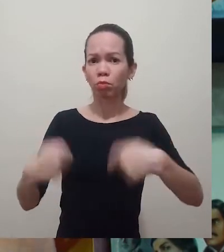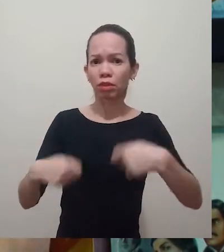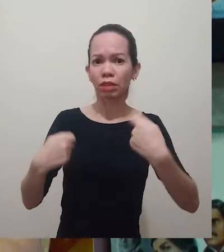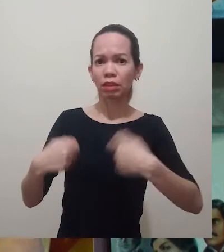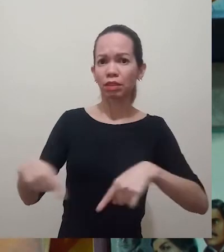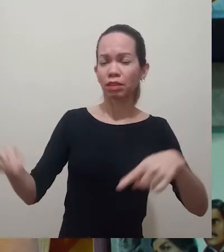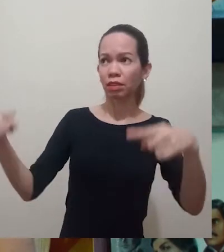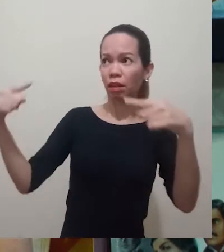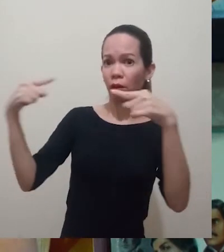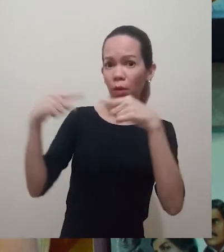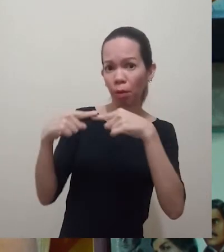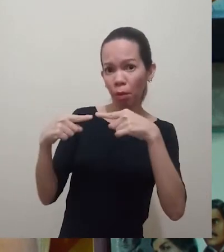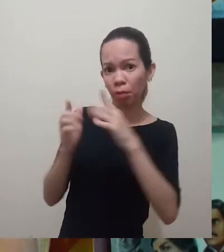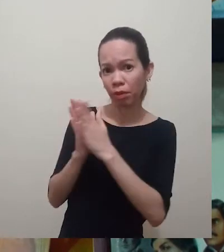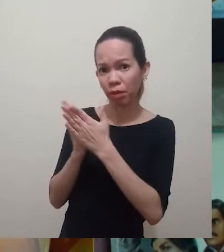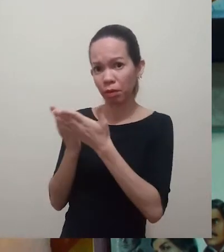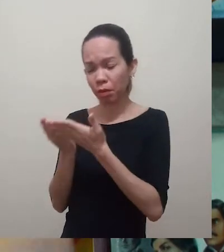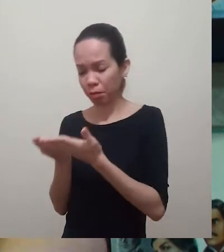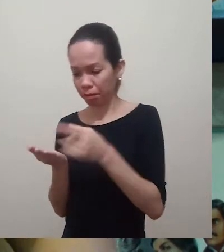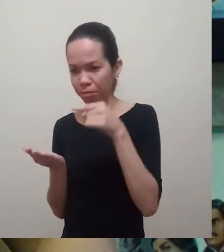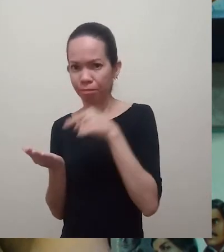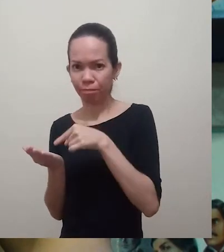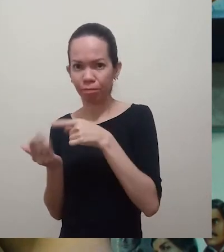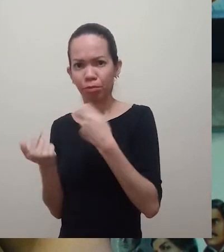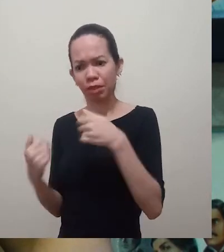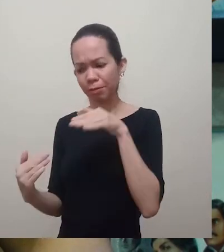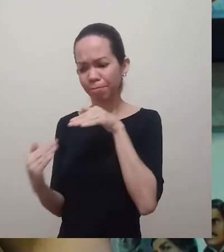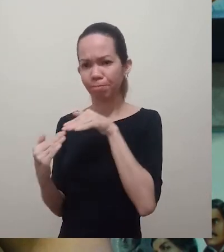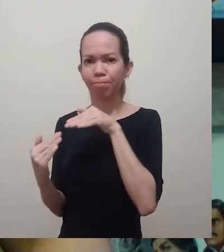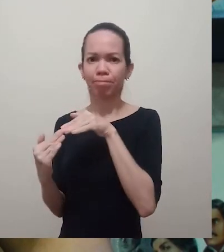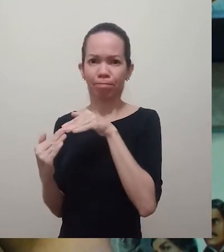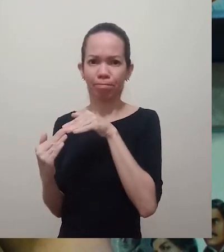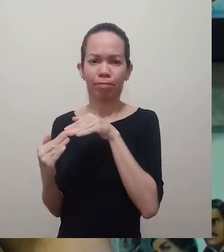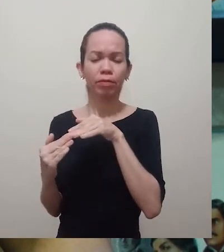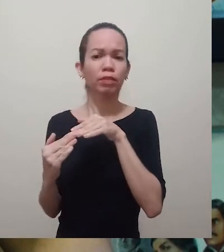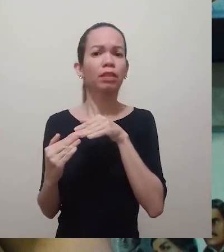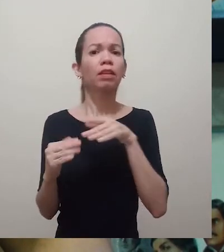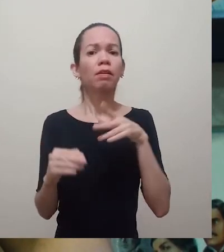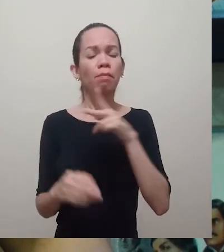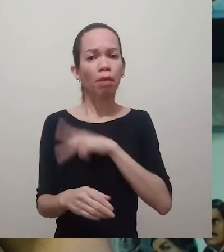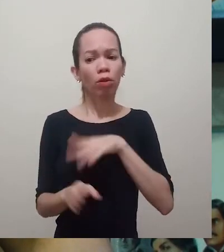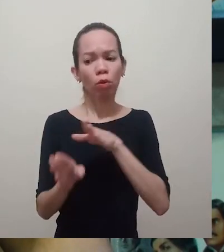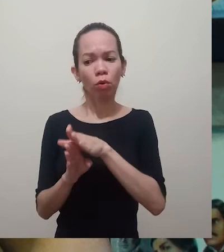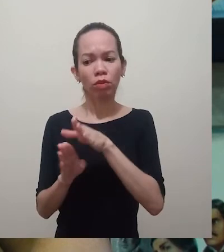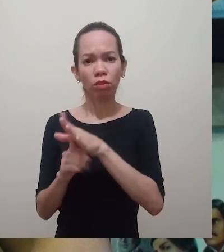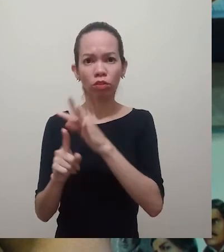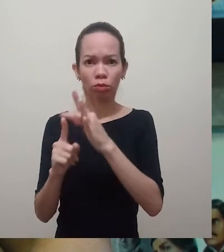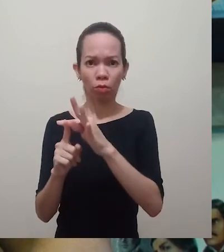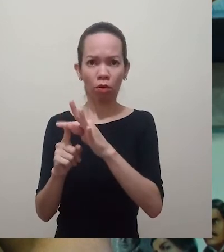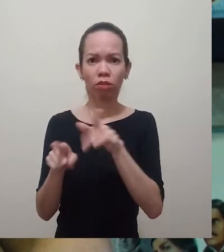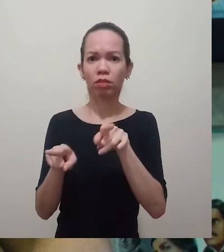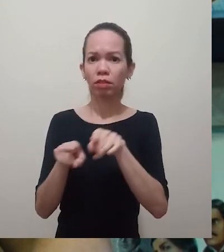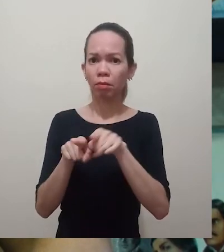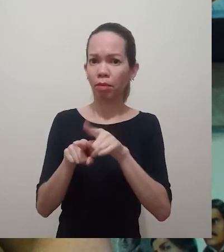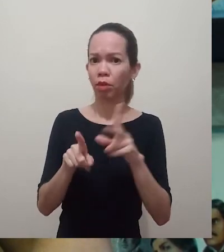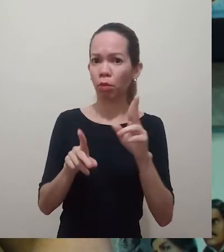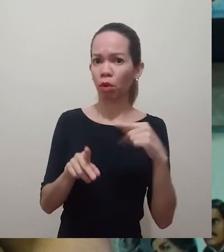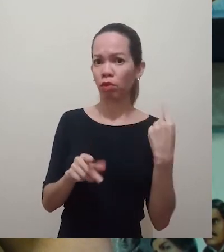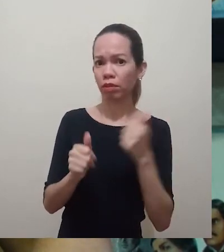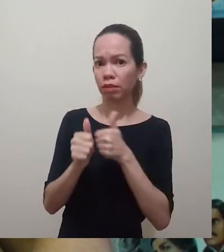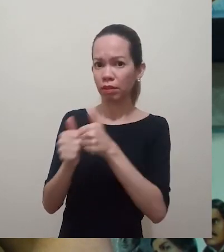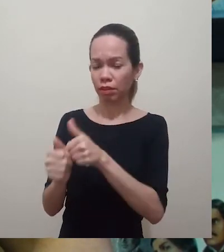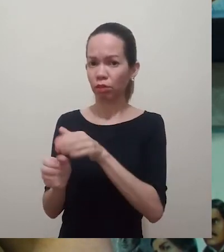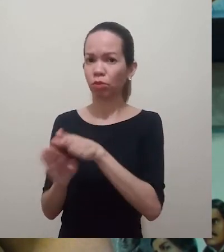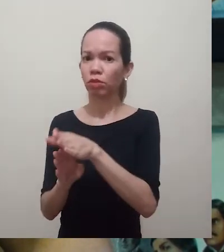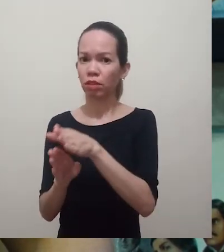com a palavra do senhor pelas função me seguir esse conselho de paulo para timóteo se eu pudesse dar um conselho para você eu